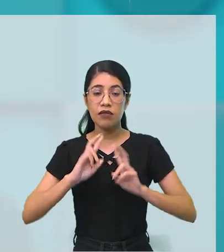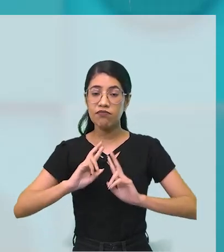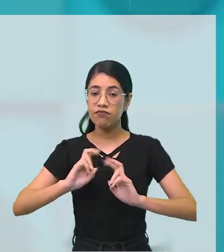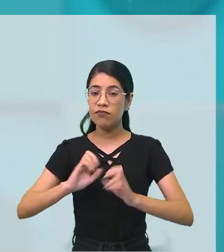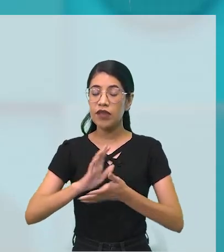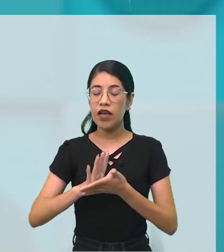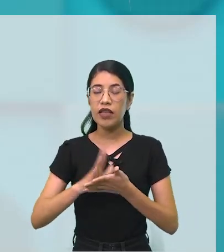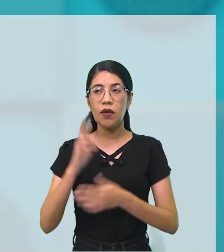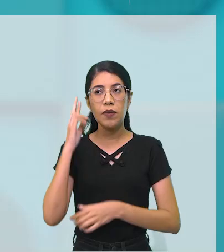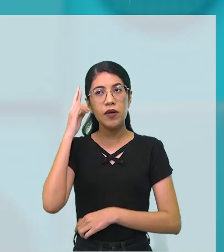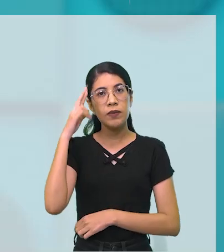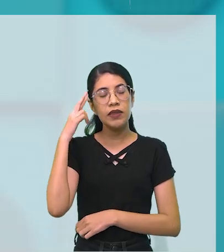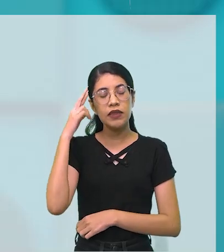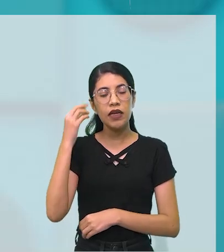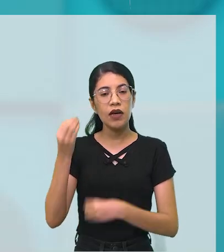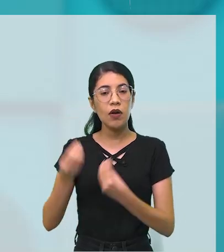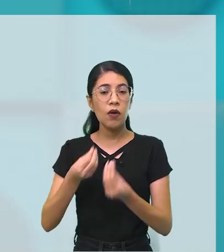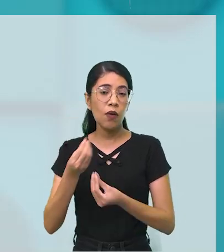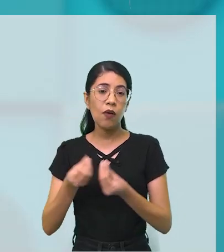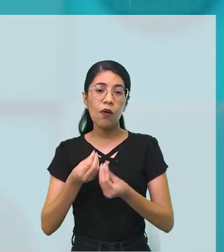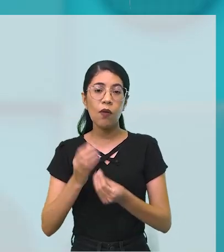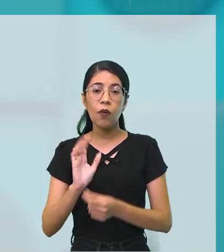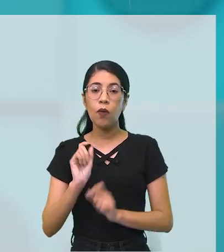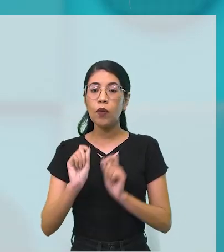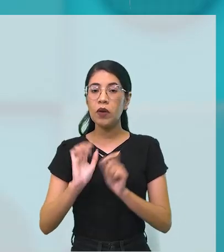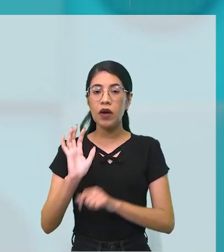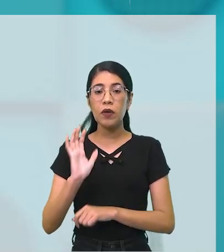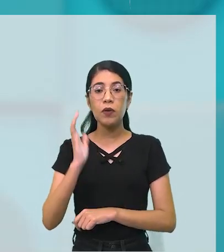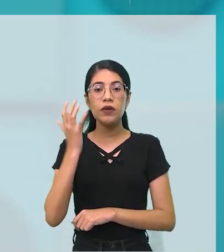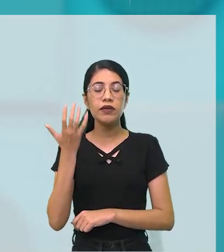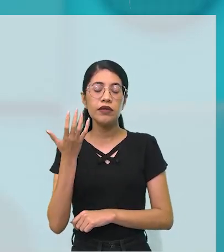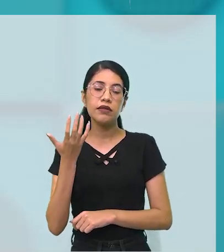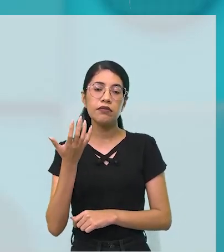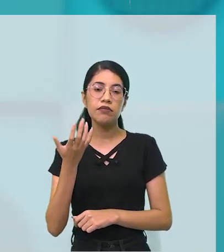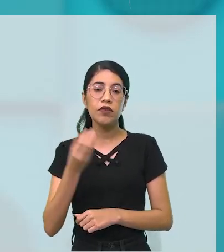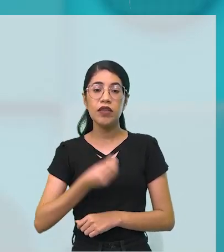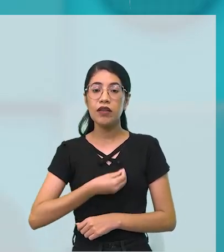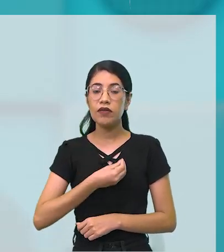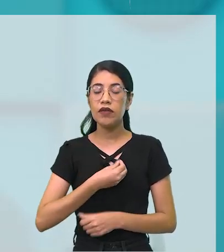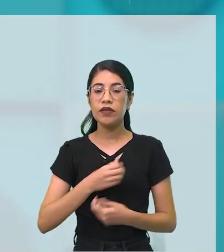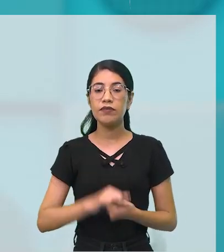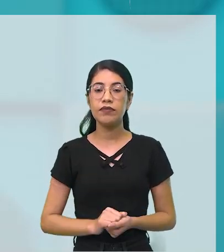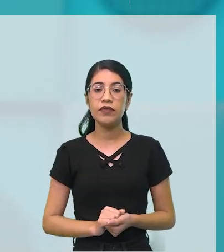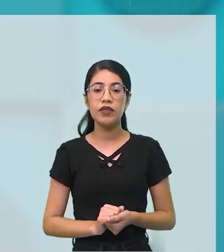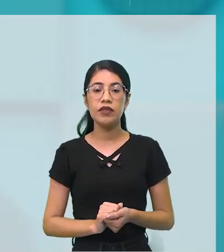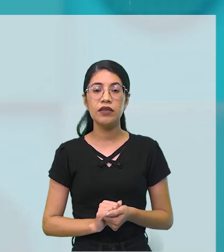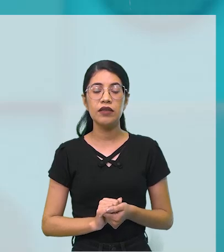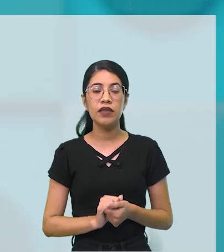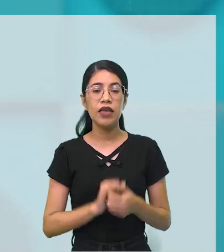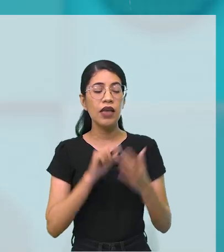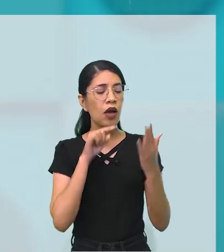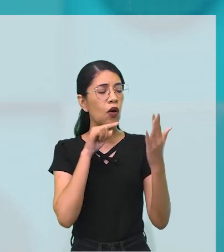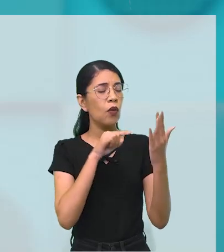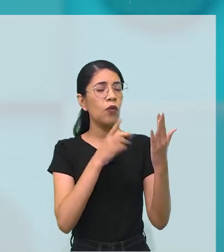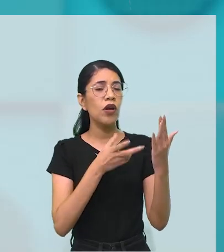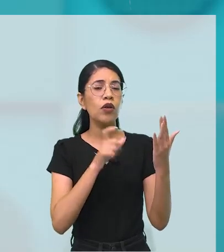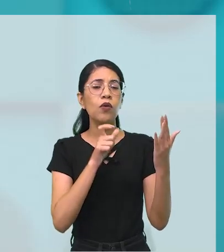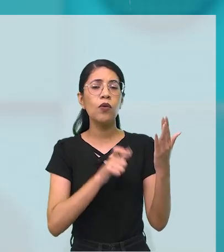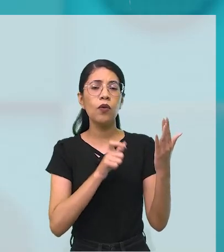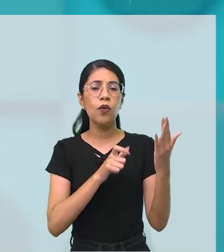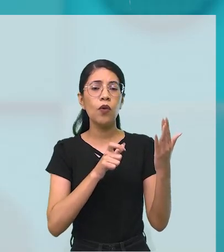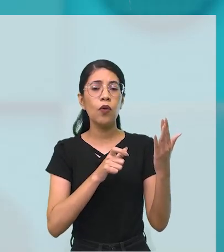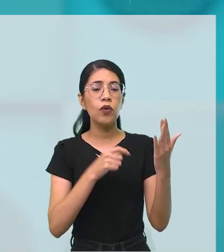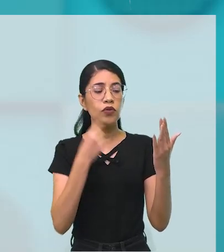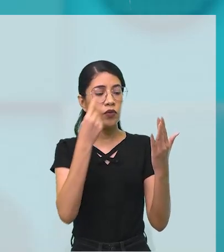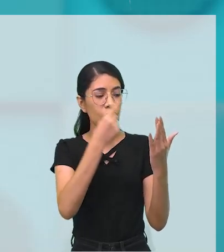reflexão. Onde foi que ela foi parar? Né? Ela diz assim, em que espelho ficou perdida a